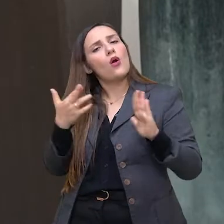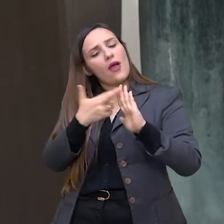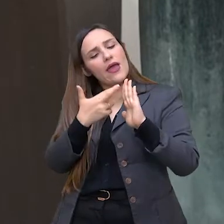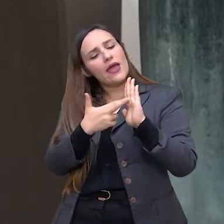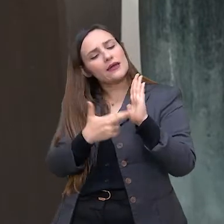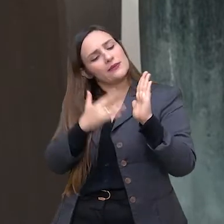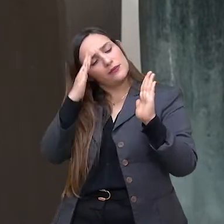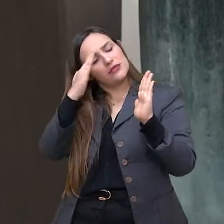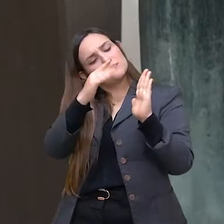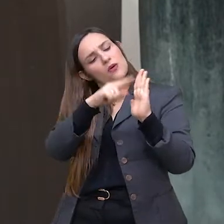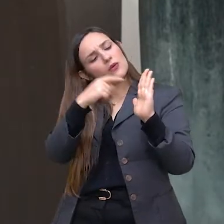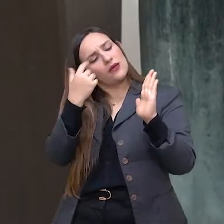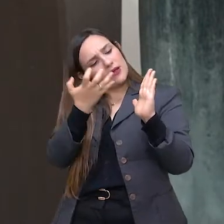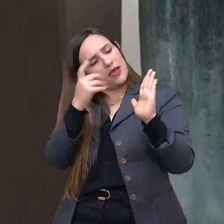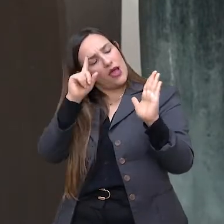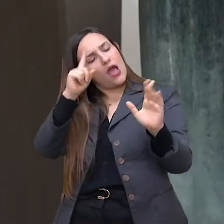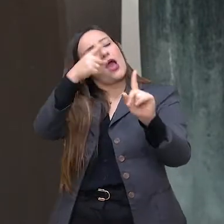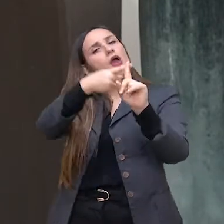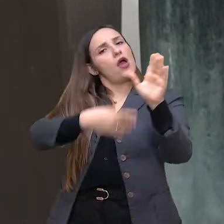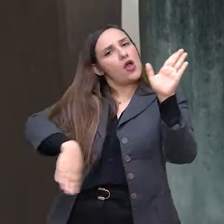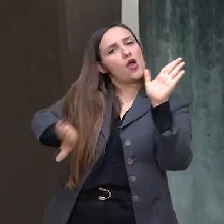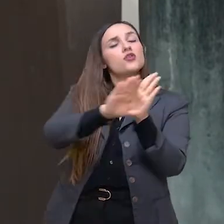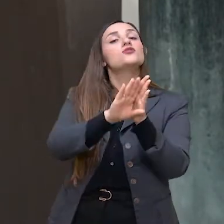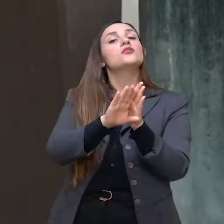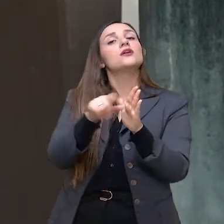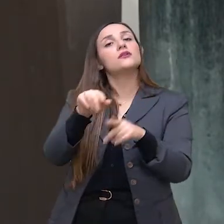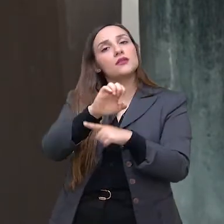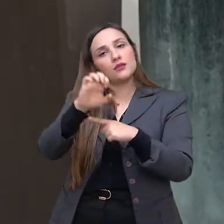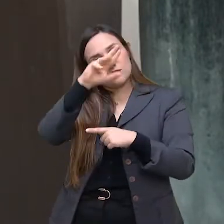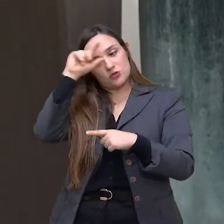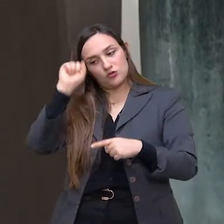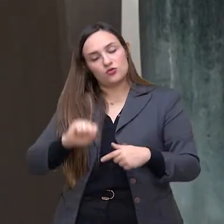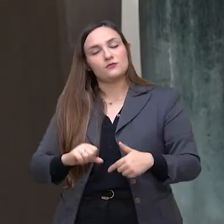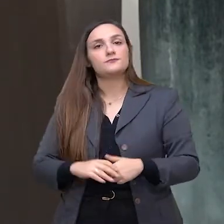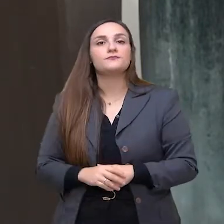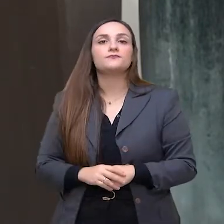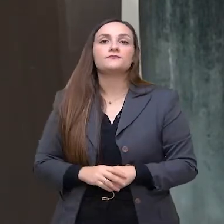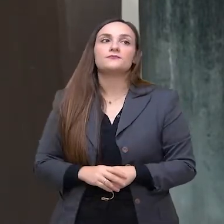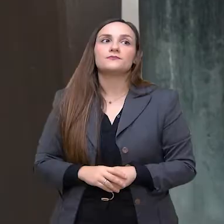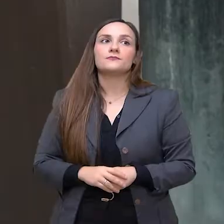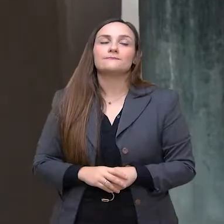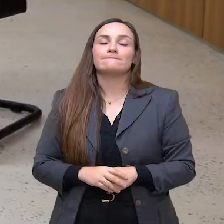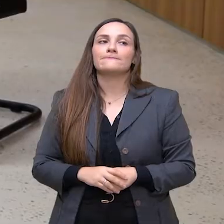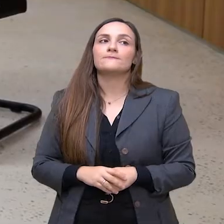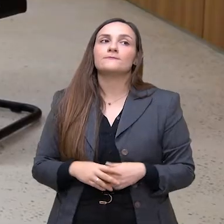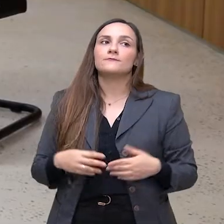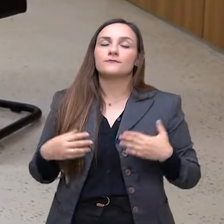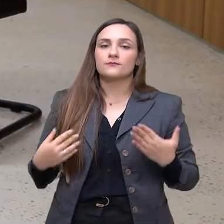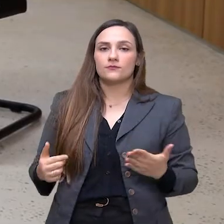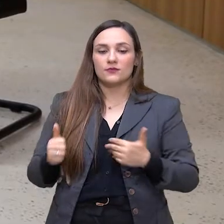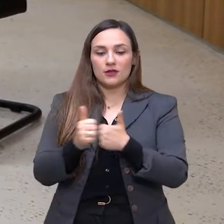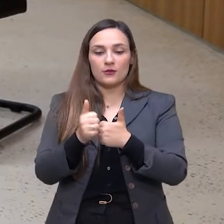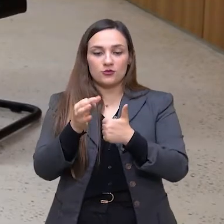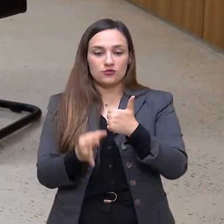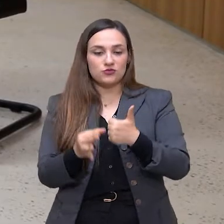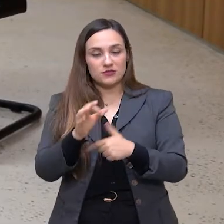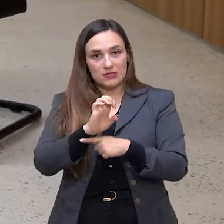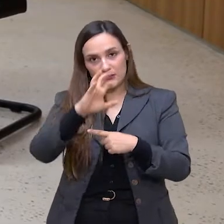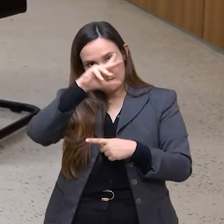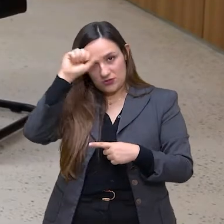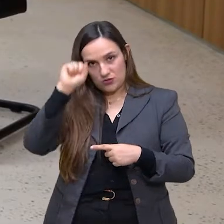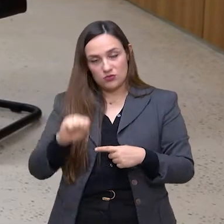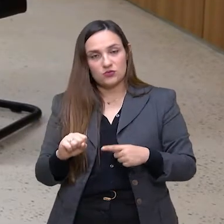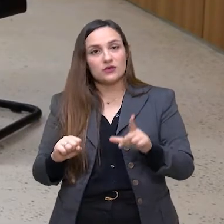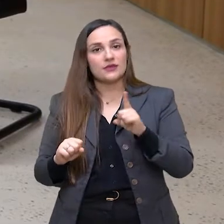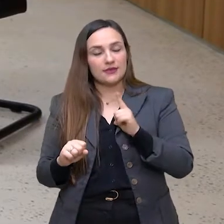diretrizes tomadas, quais são as diretrizes determinadas pelo Tribunal de Justiça de Mato Grosso do Sul? O Tribunal de Justiça